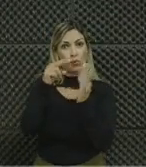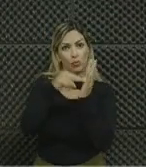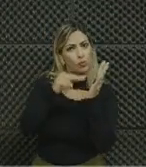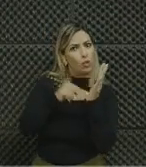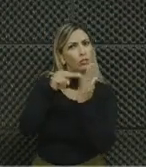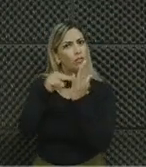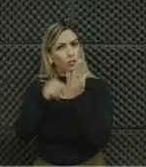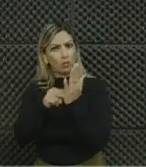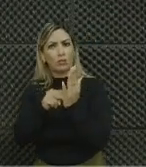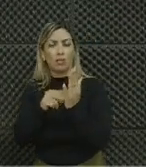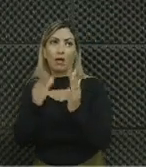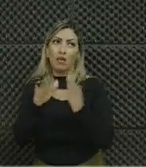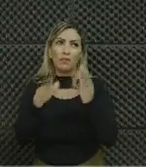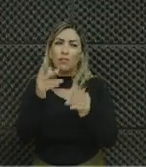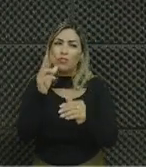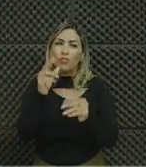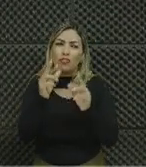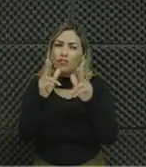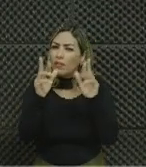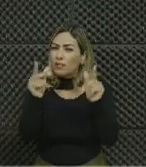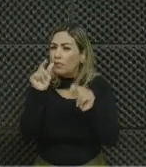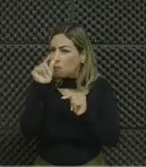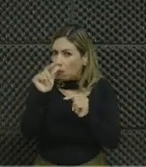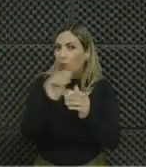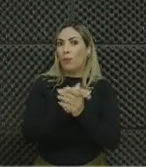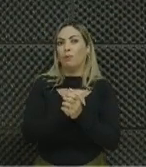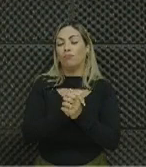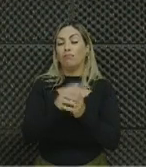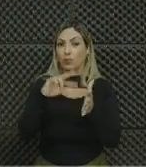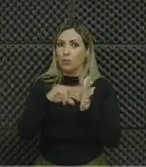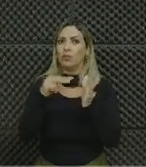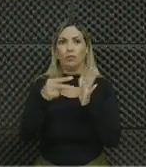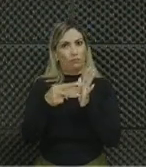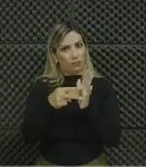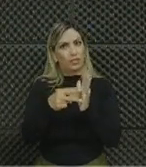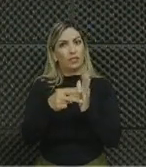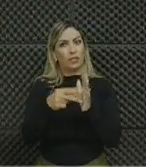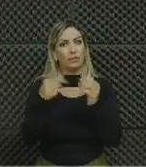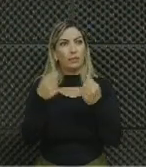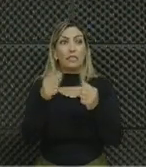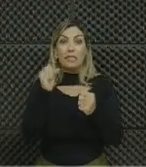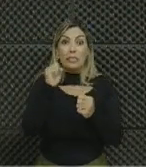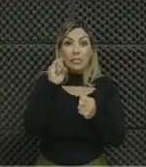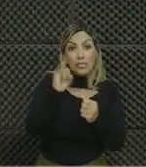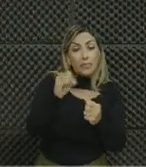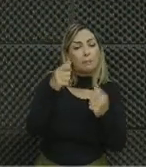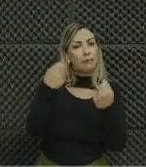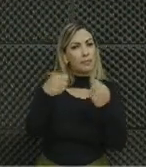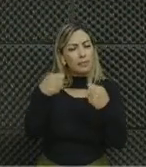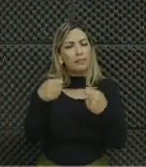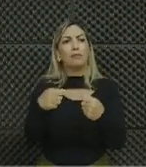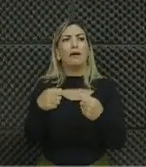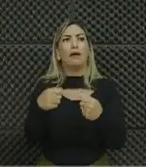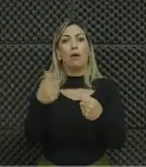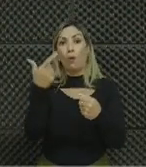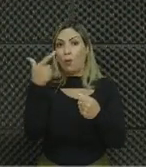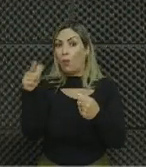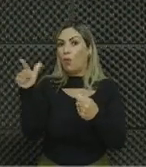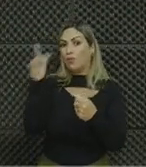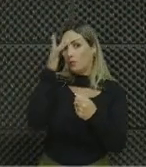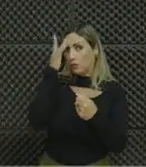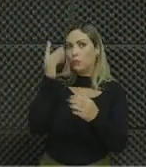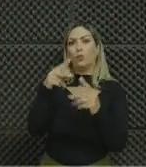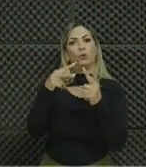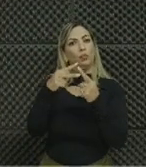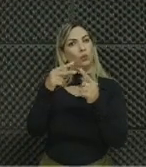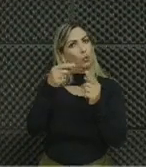às vezes tem uma pequena diferença. Então, é nesse sentido. Se houver a necessidade, outras pessoas